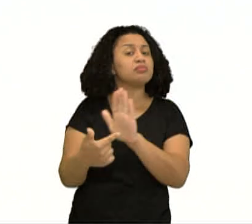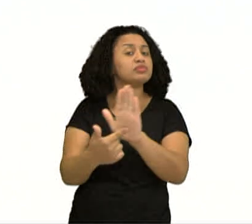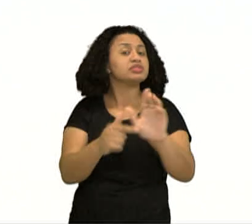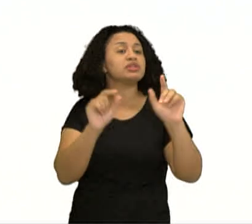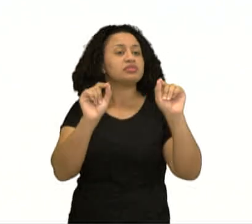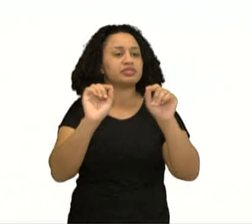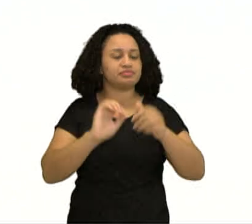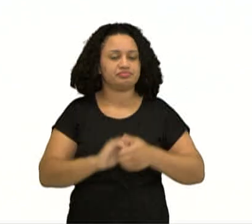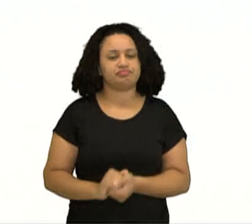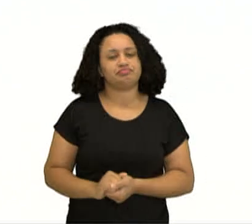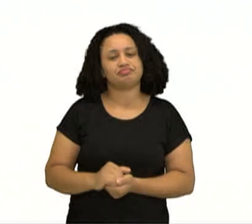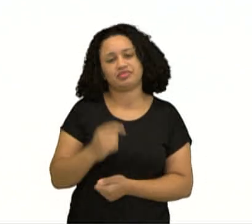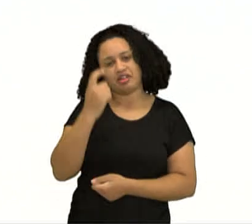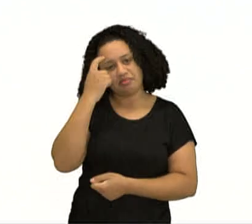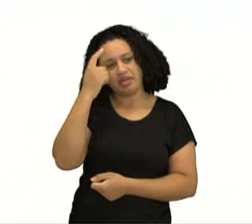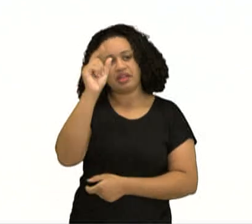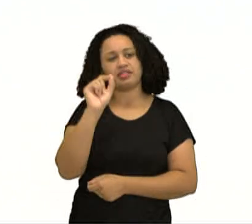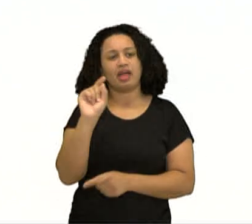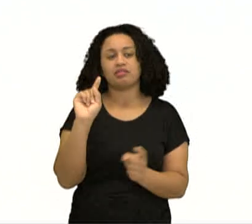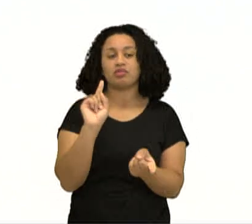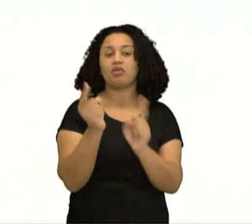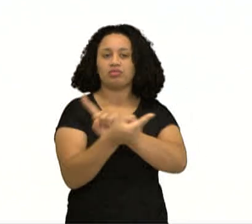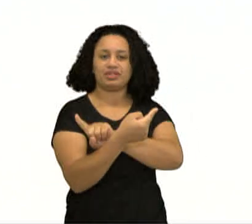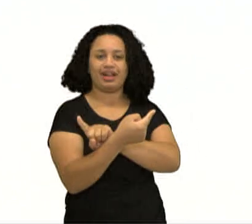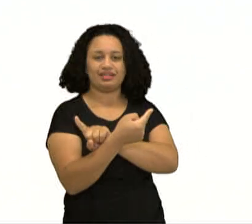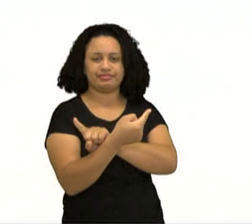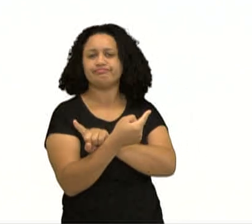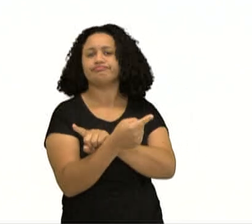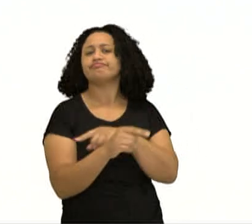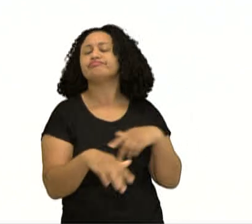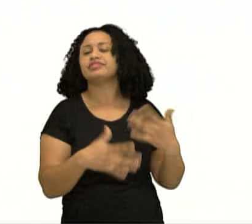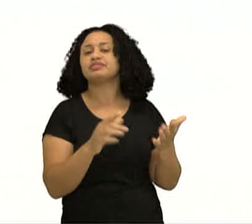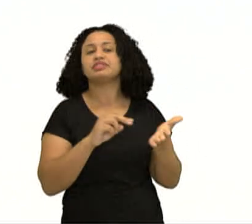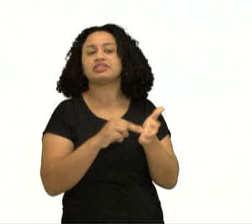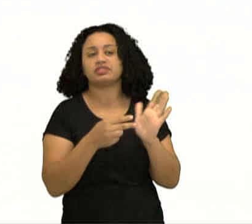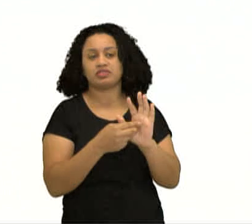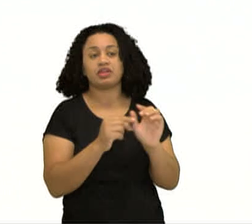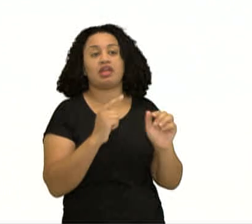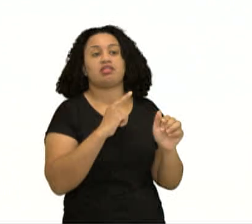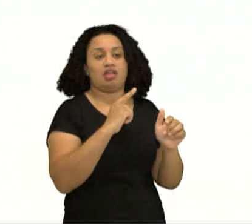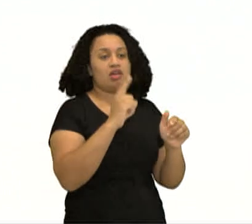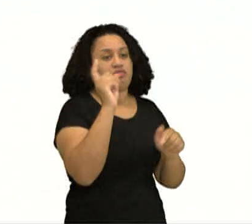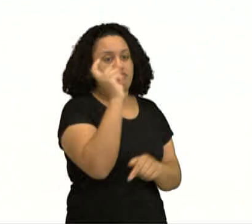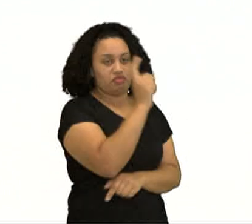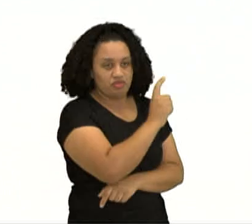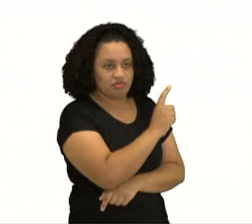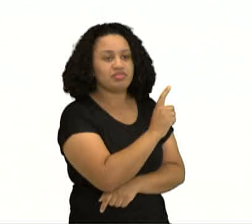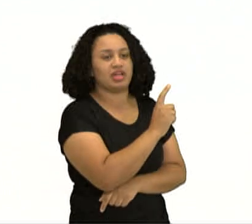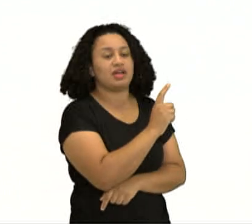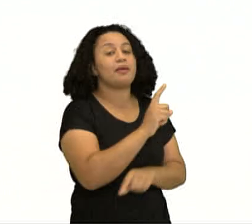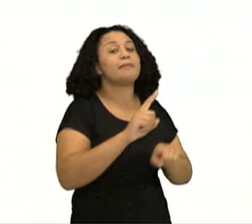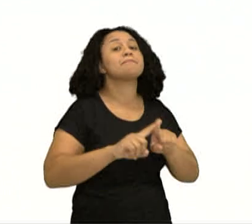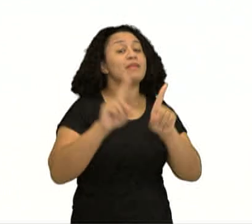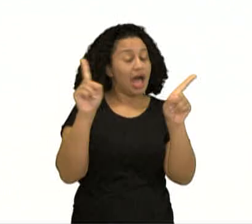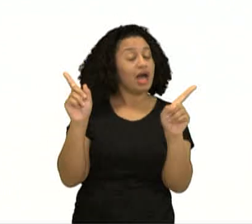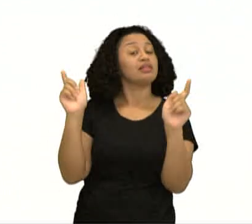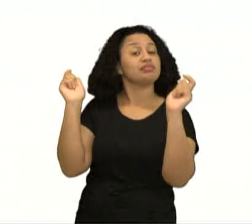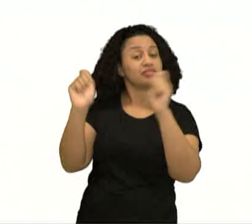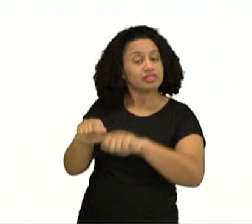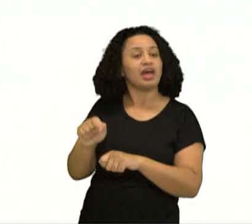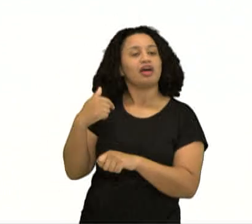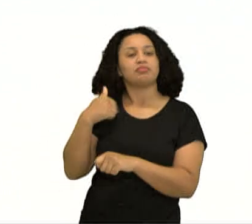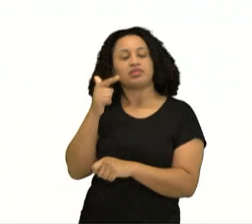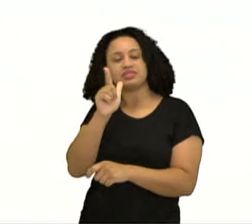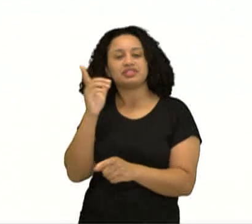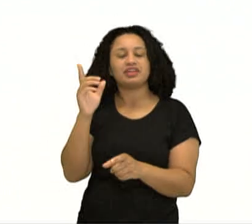apresenta uma ideia contrária à anterior, ou seja, apesar das dificuldades, é possível encontrar